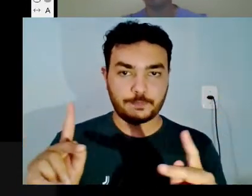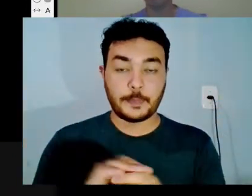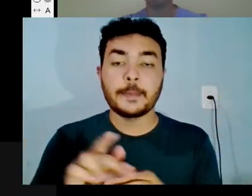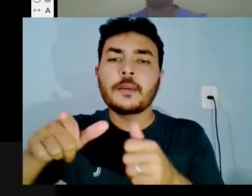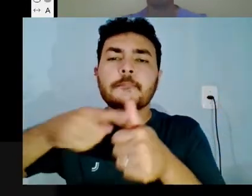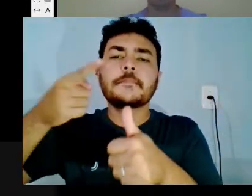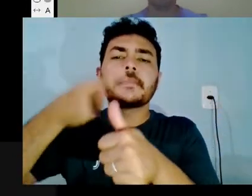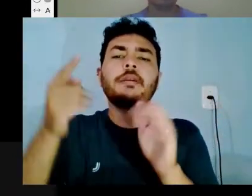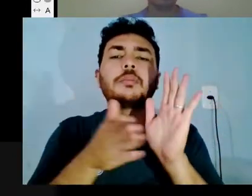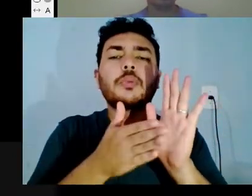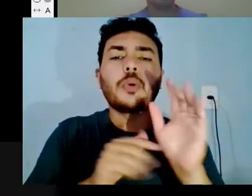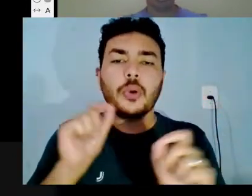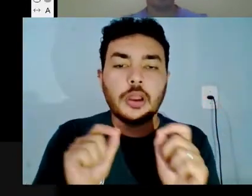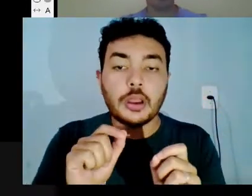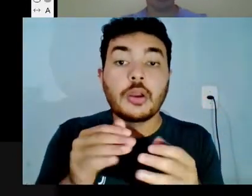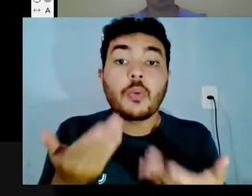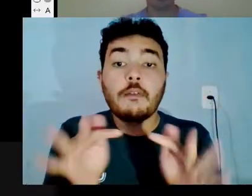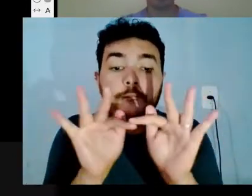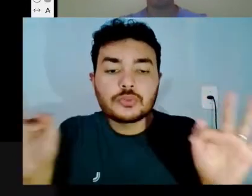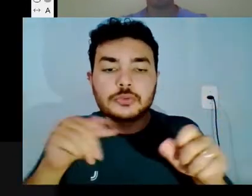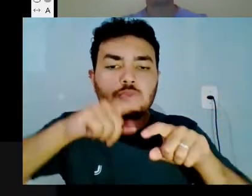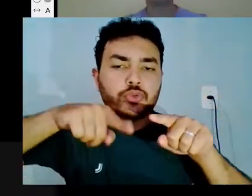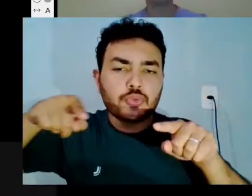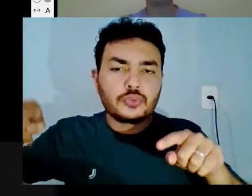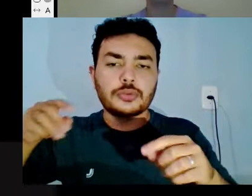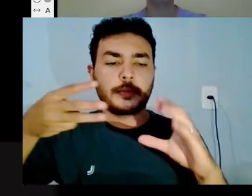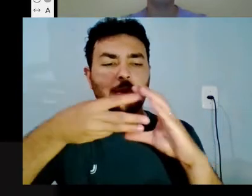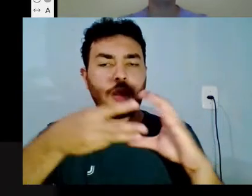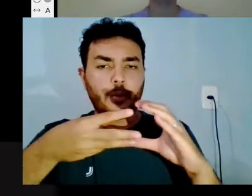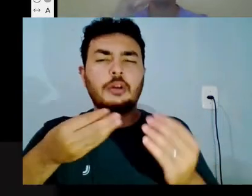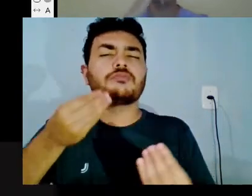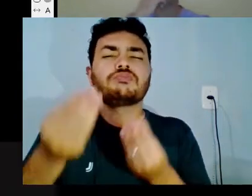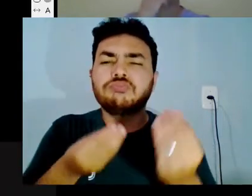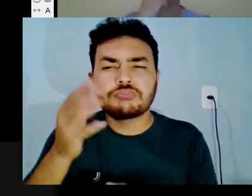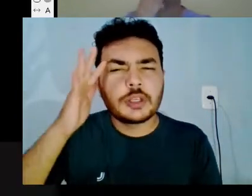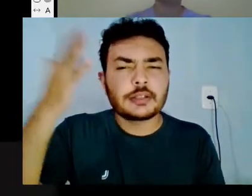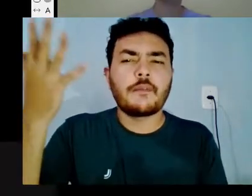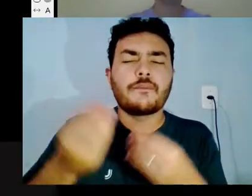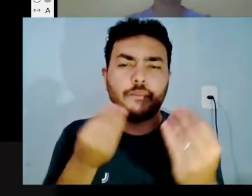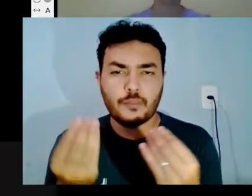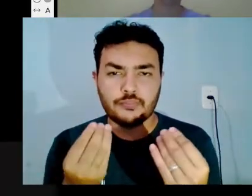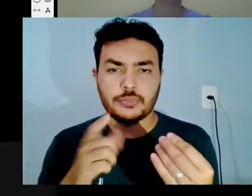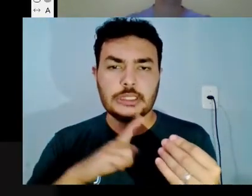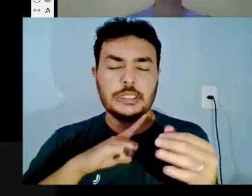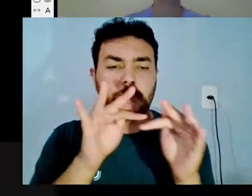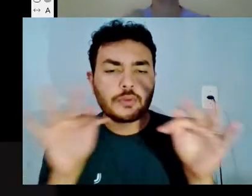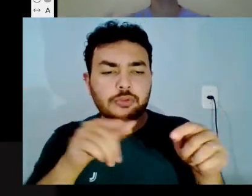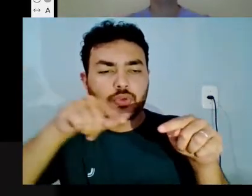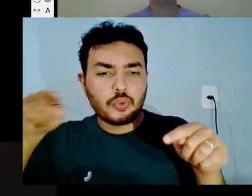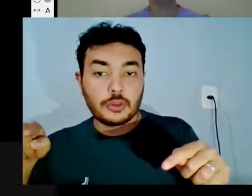propor uma função de onda para a molécula. Como que a gente resolve? Como que a gente obtém essa função de onda? Para, consequentemente,